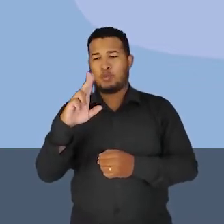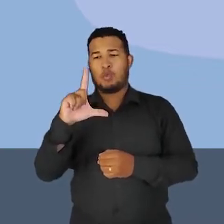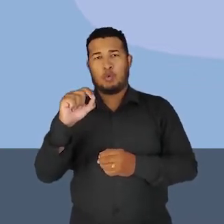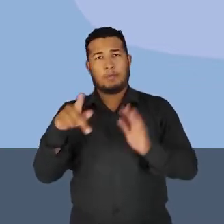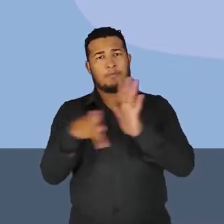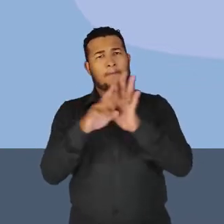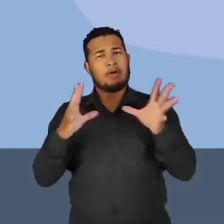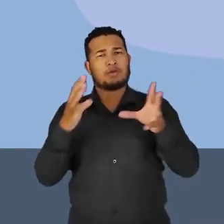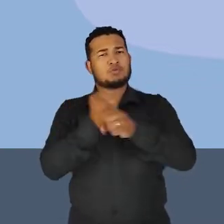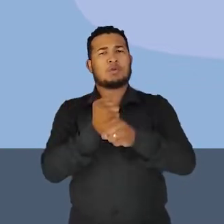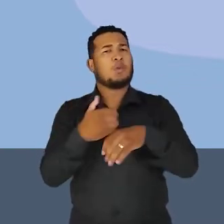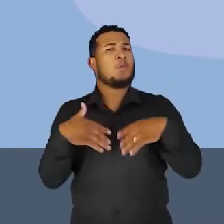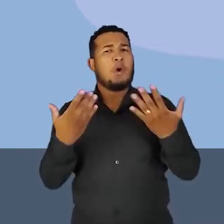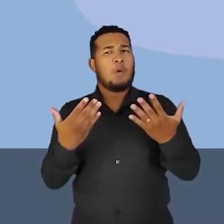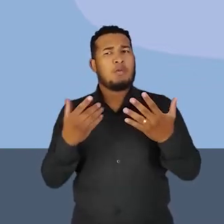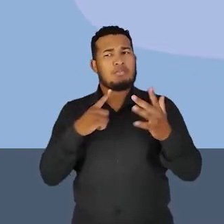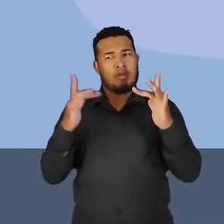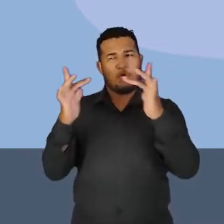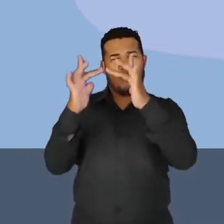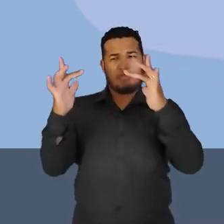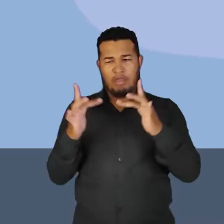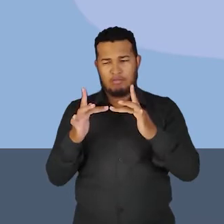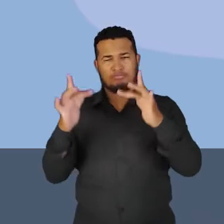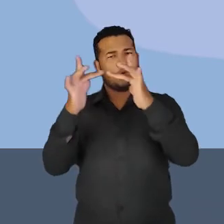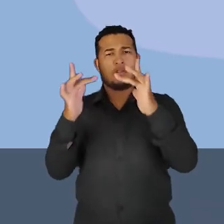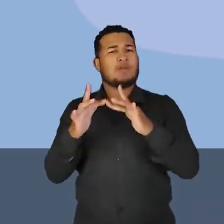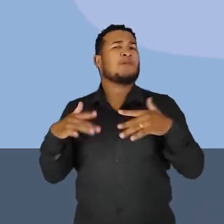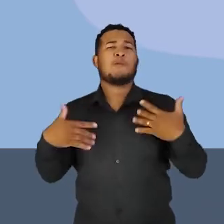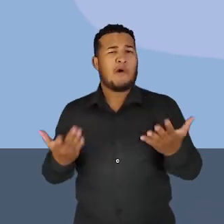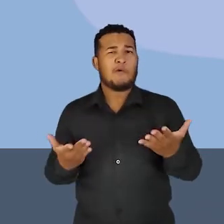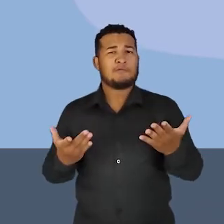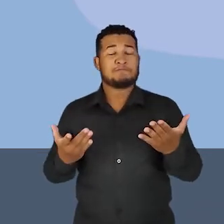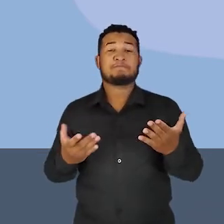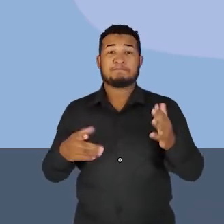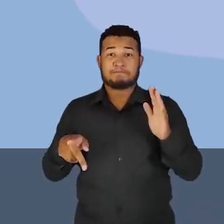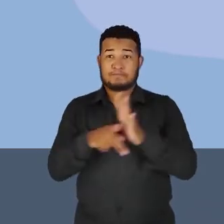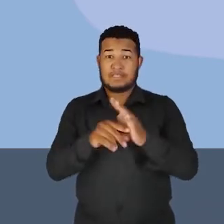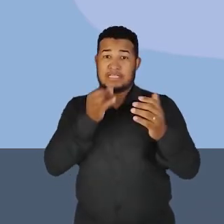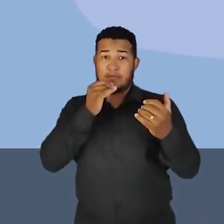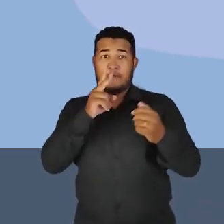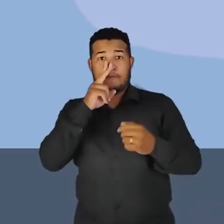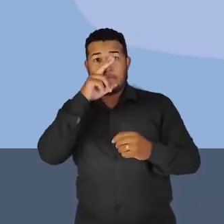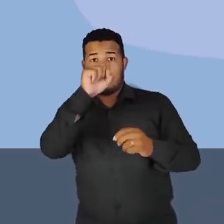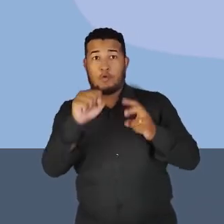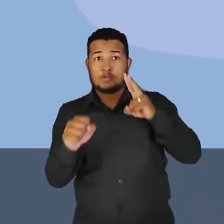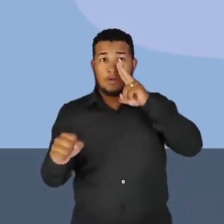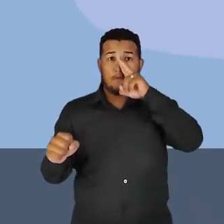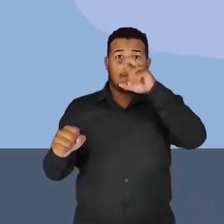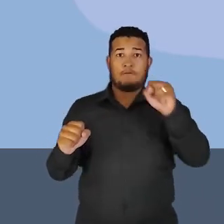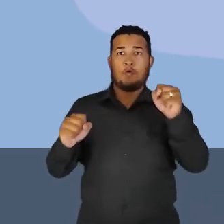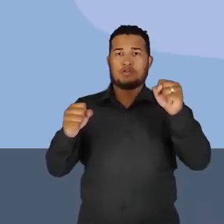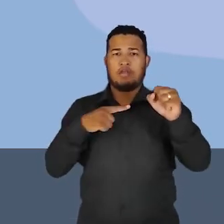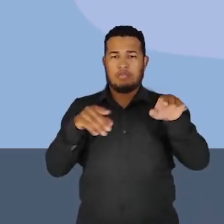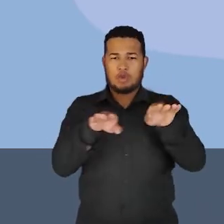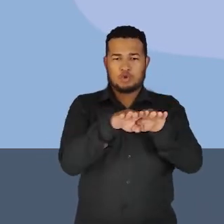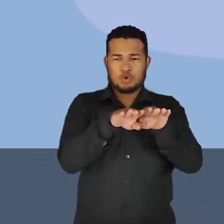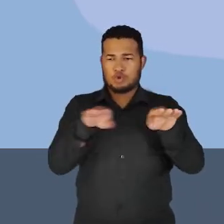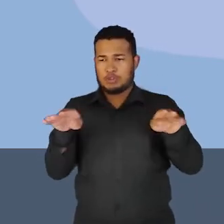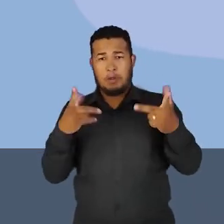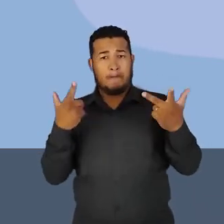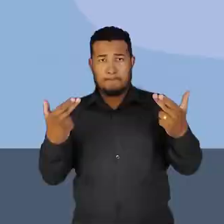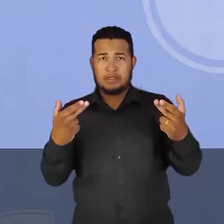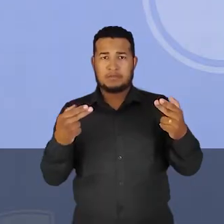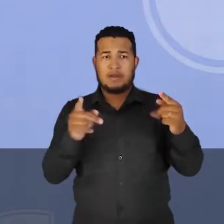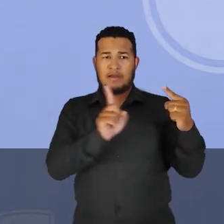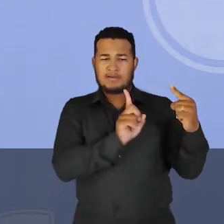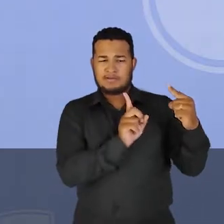interação? De qual interação, professor? Da interação entre duas forças que têm a mesma direção e o mesmo sentido. Todas